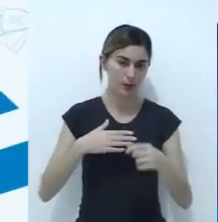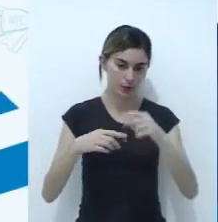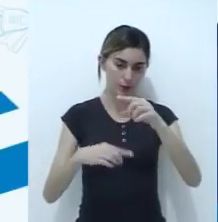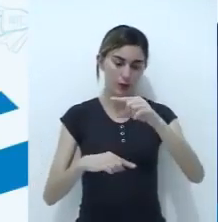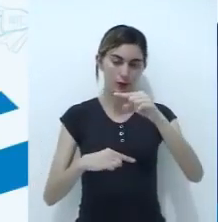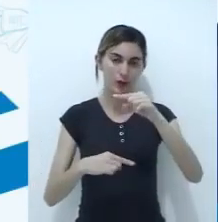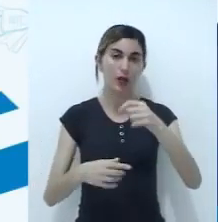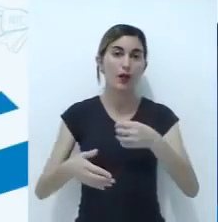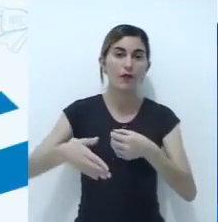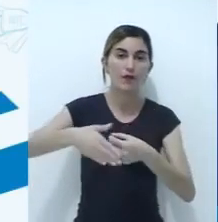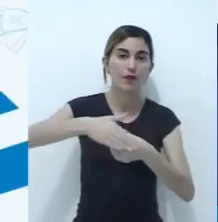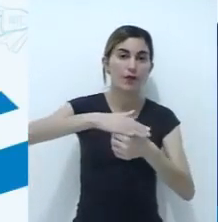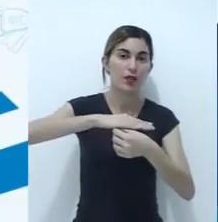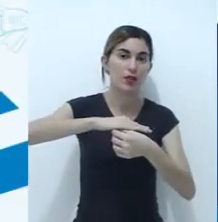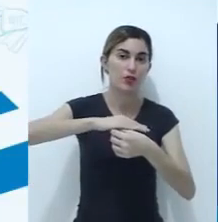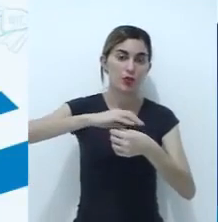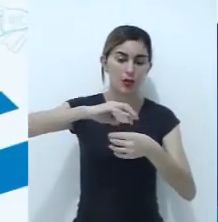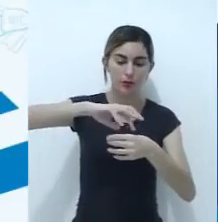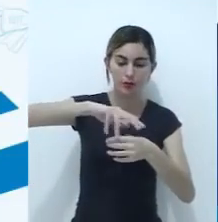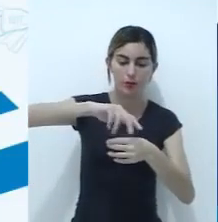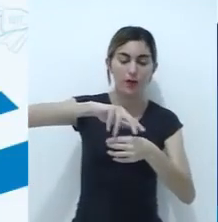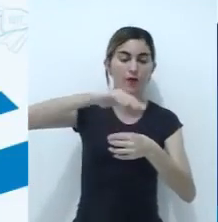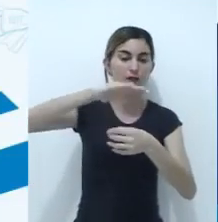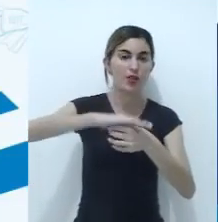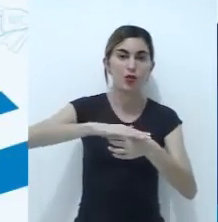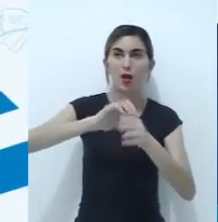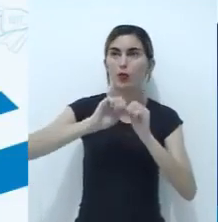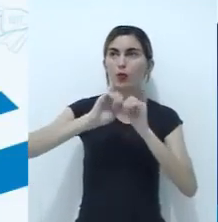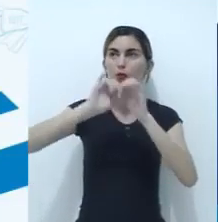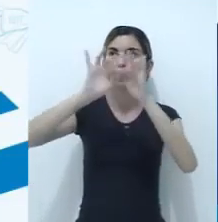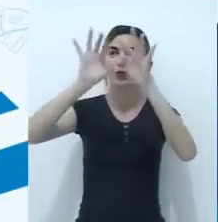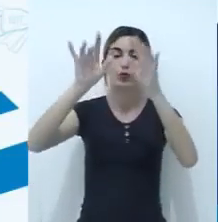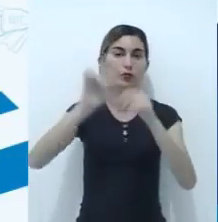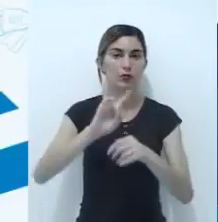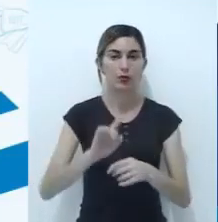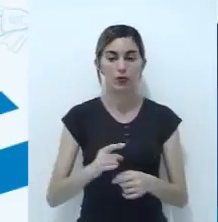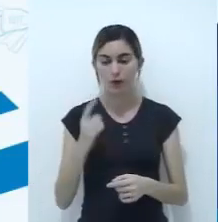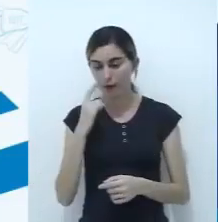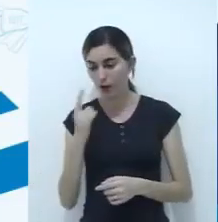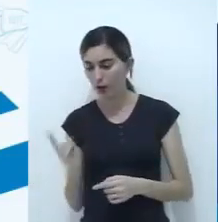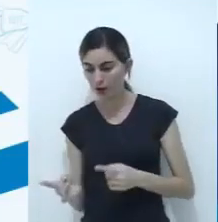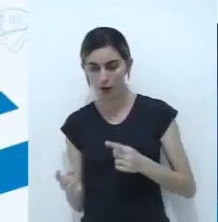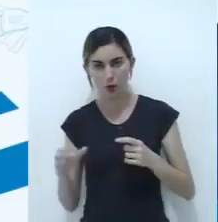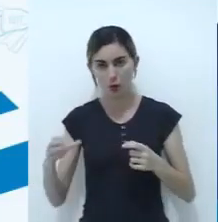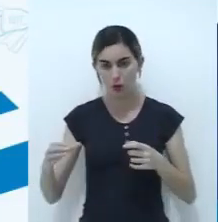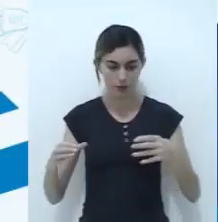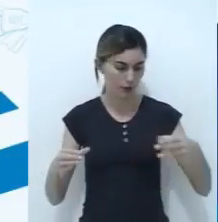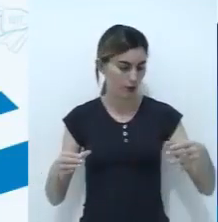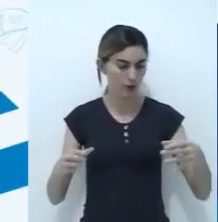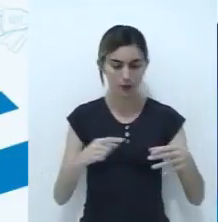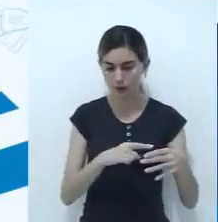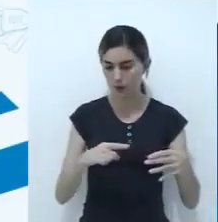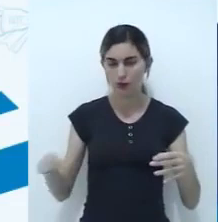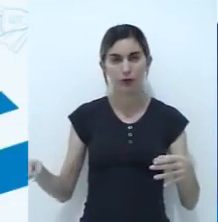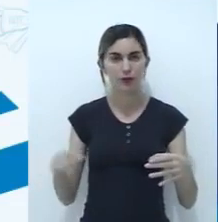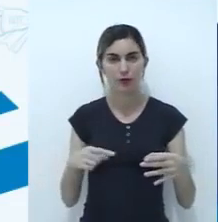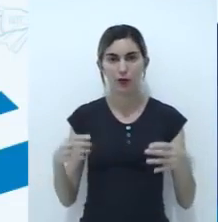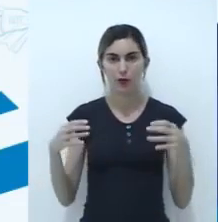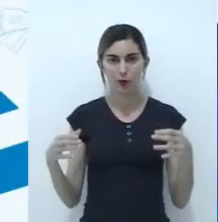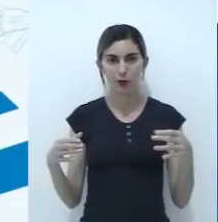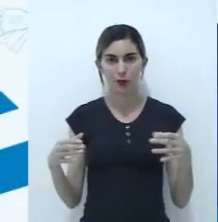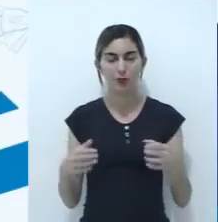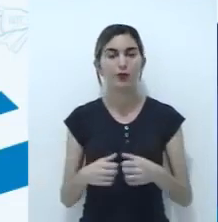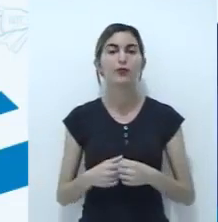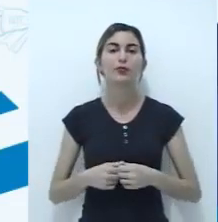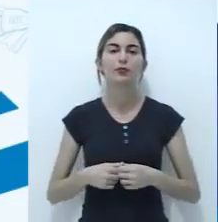meu sistema, ele está fechado. Bora observar os outros dois recipientes, como é que estão? Os recipientes